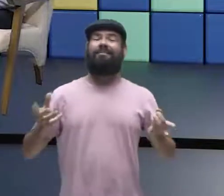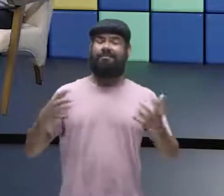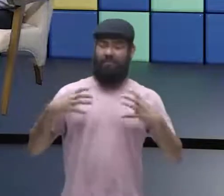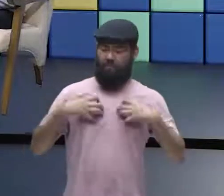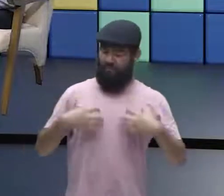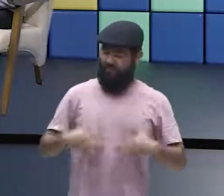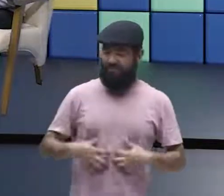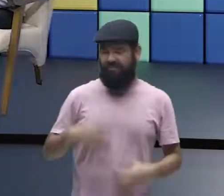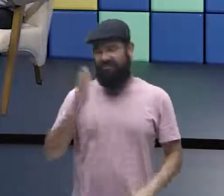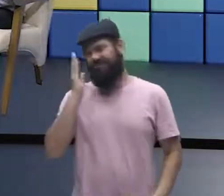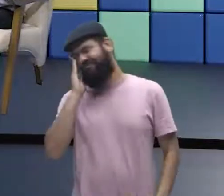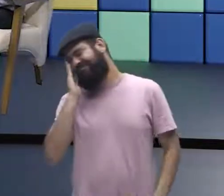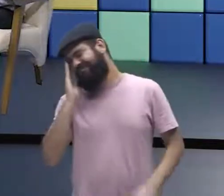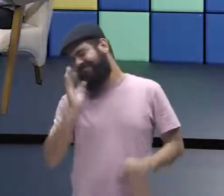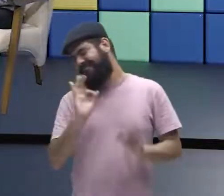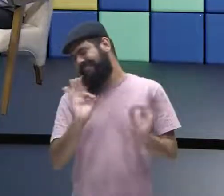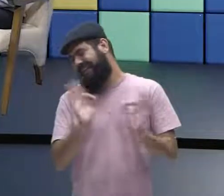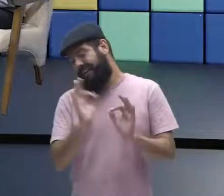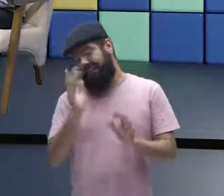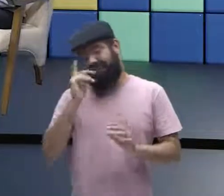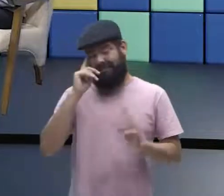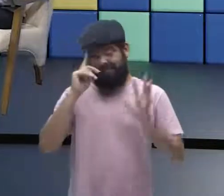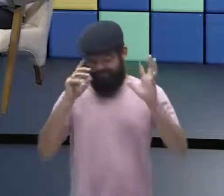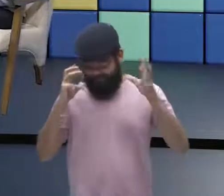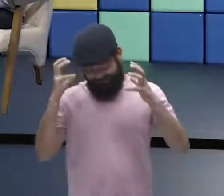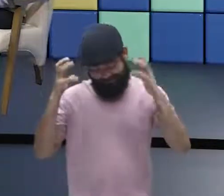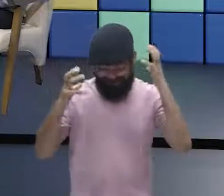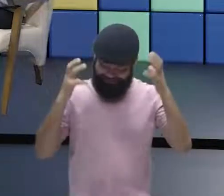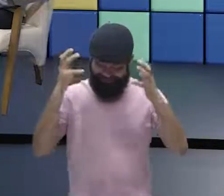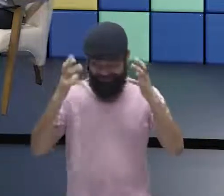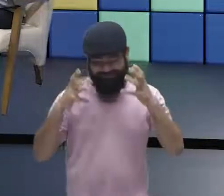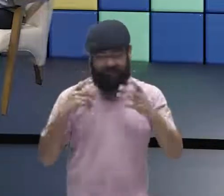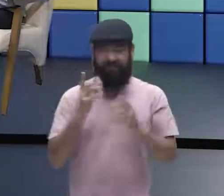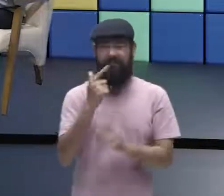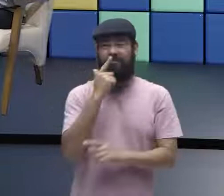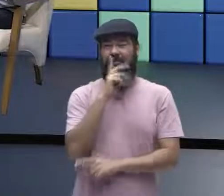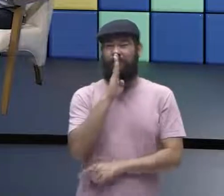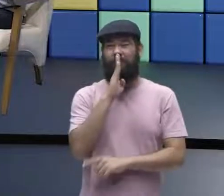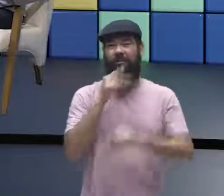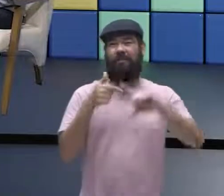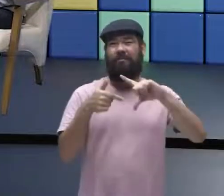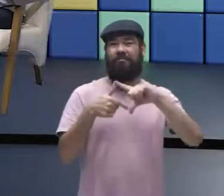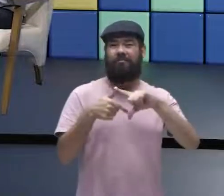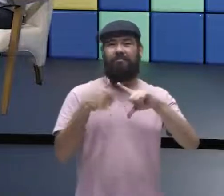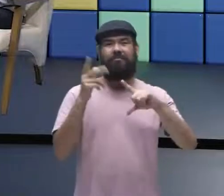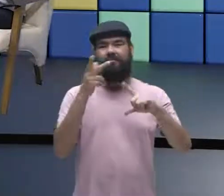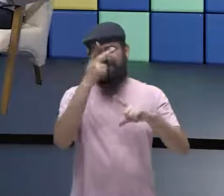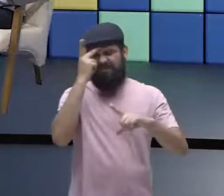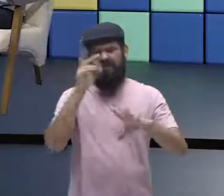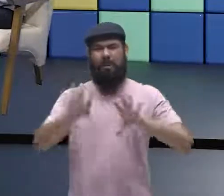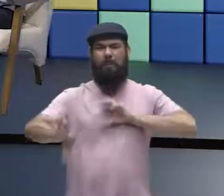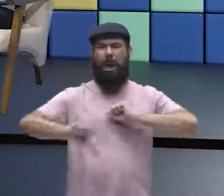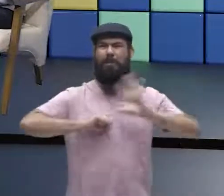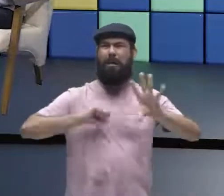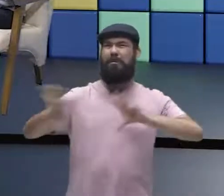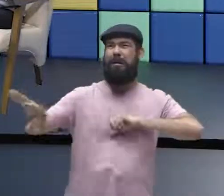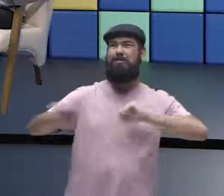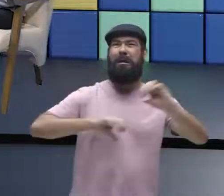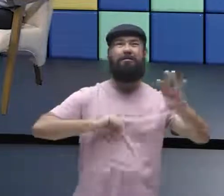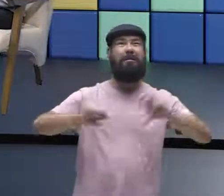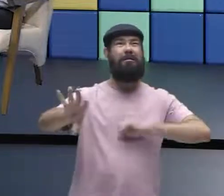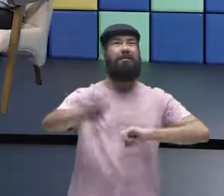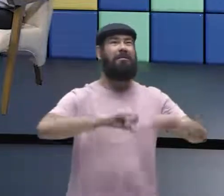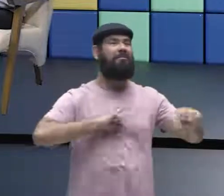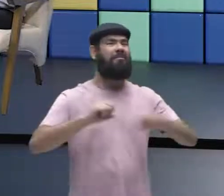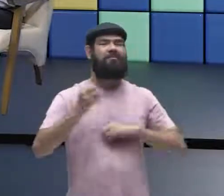consegue dormir direito, você já fica mais isolado ali, não quer interagir, né? Uma pessoa que está acumulando um monte de coisa ali negativa, ela não está